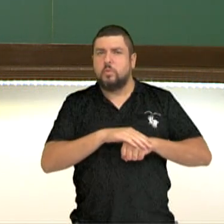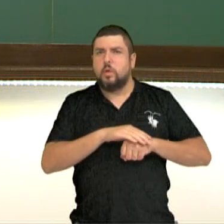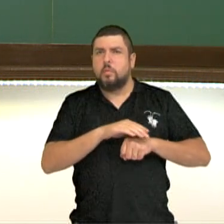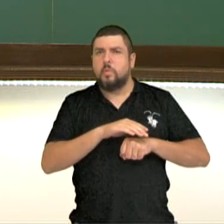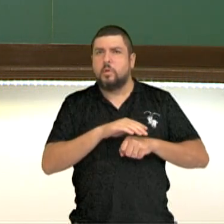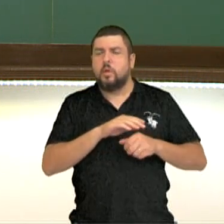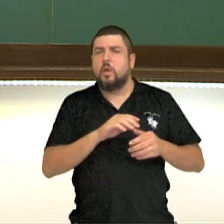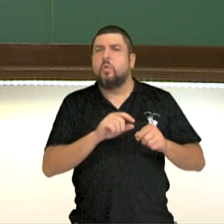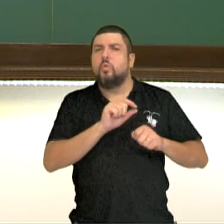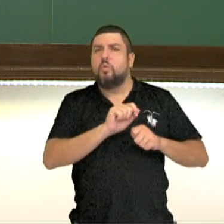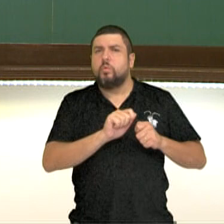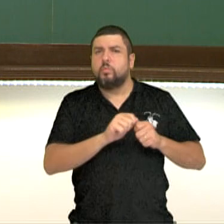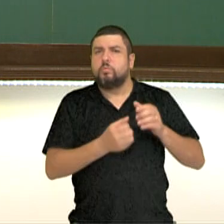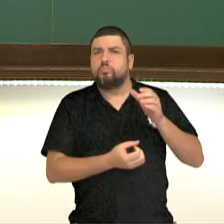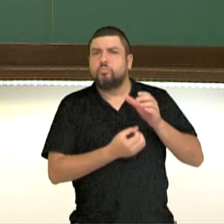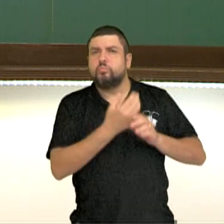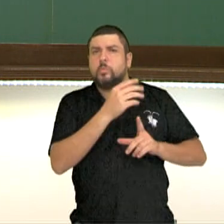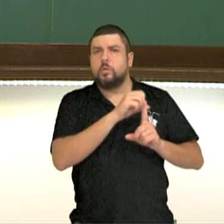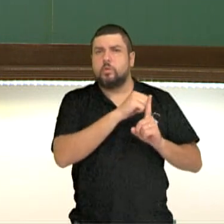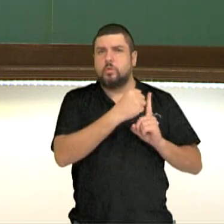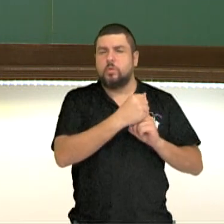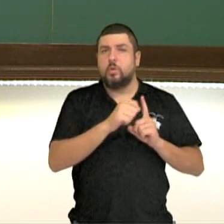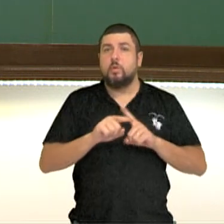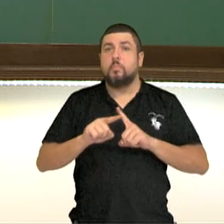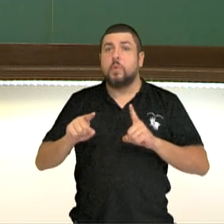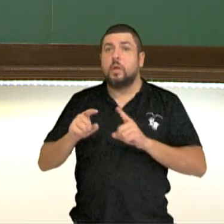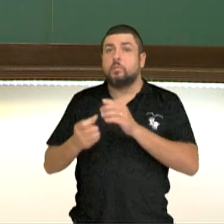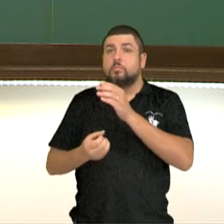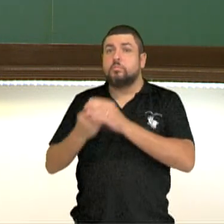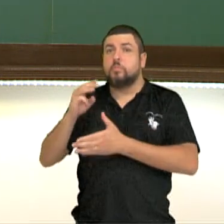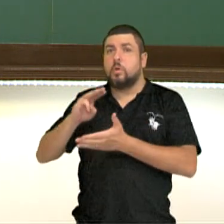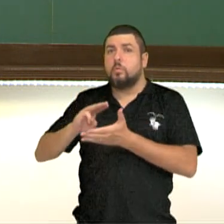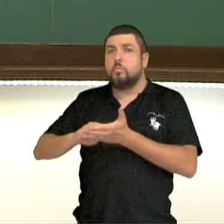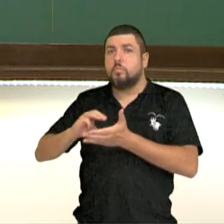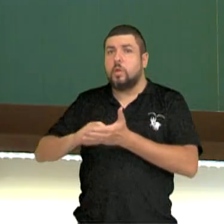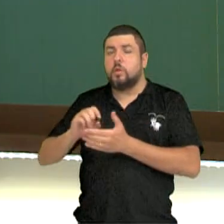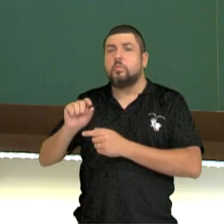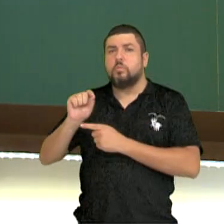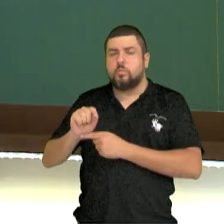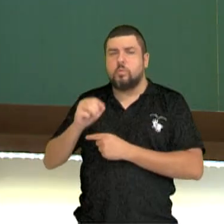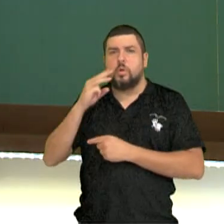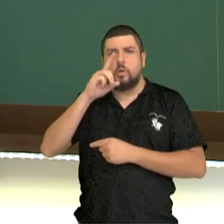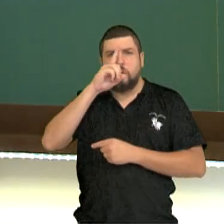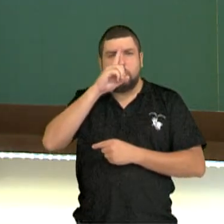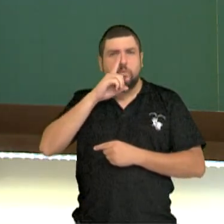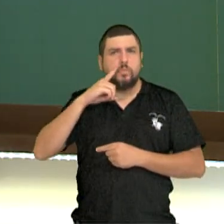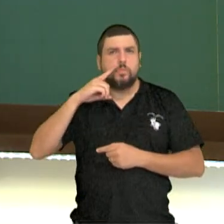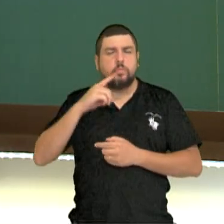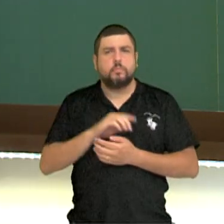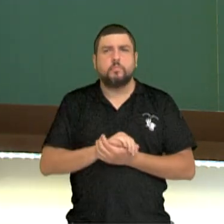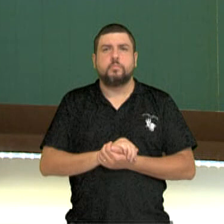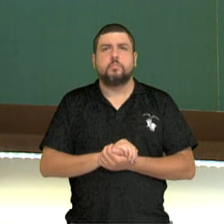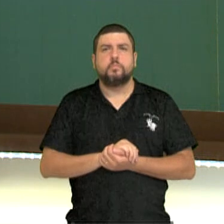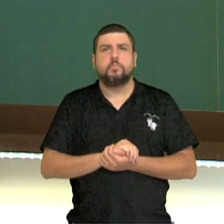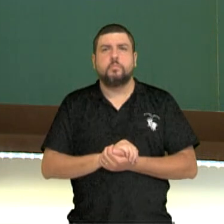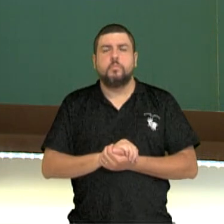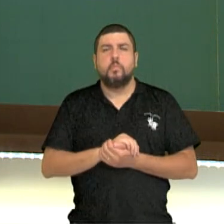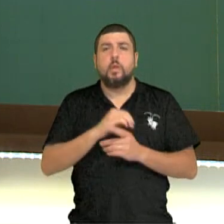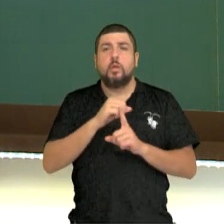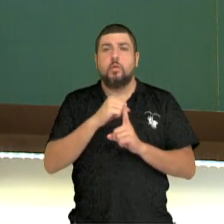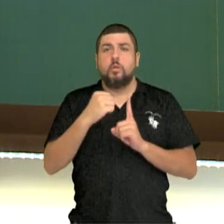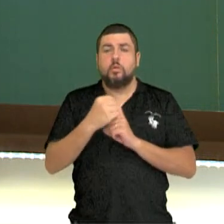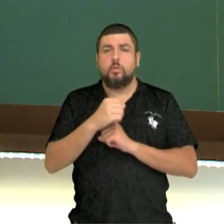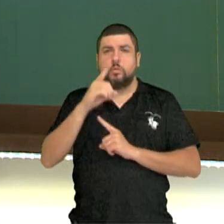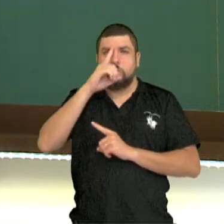do método propriamente sociológico. Legal? A sociologia de Durkheim. Durkheim nasceu